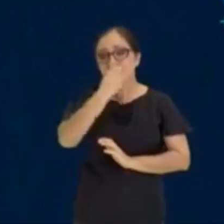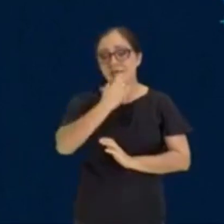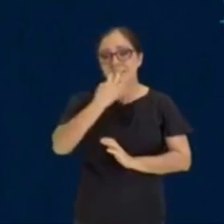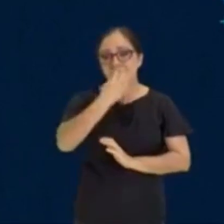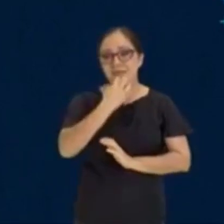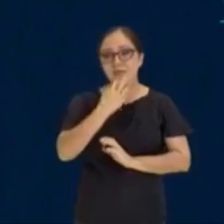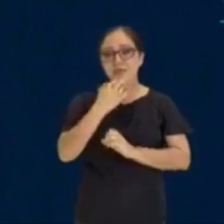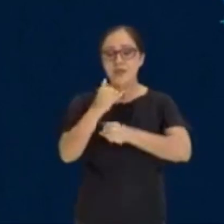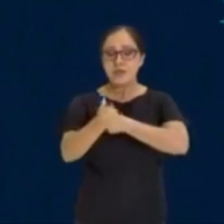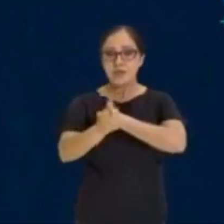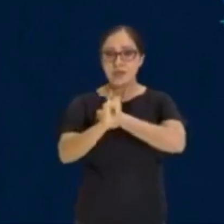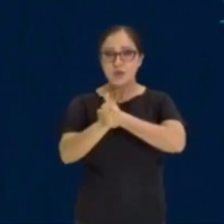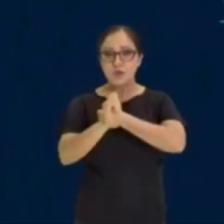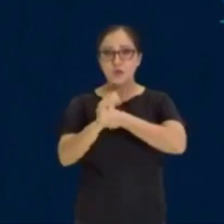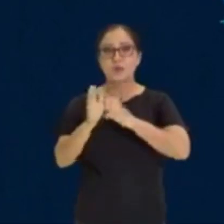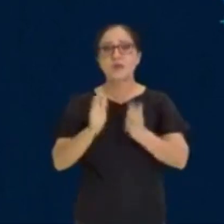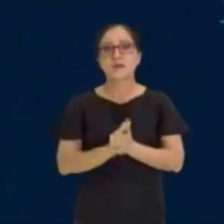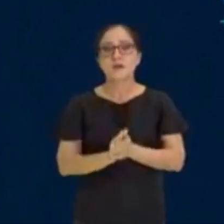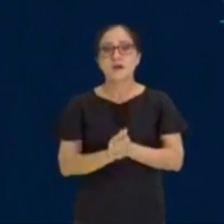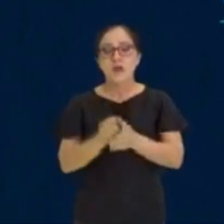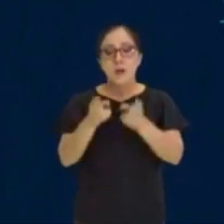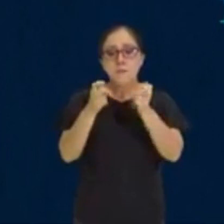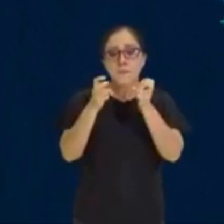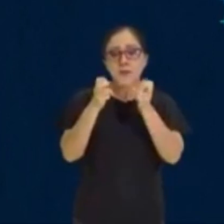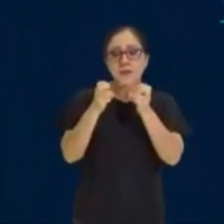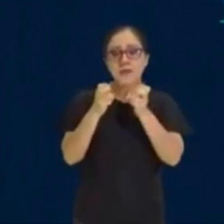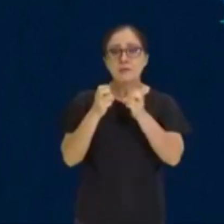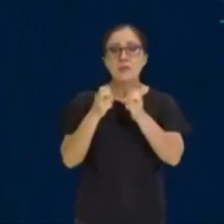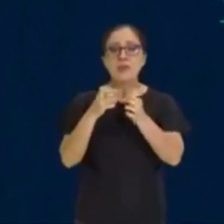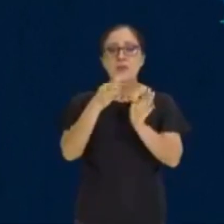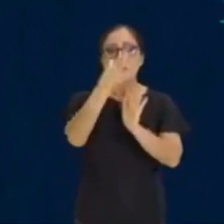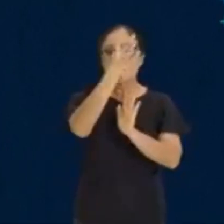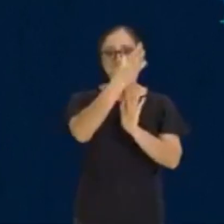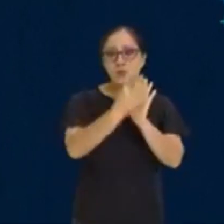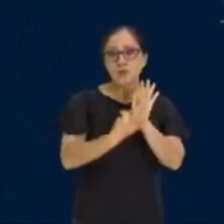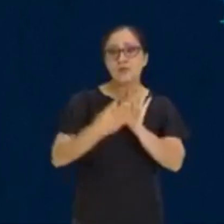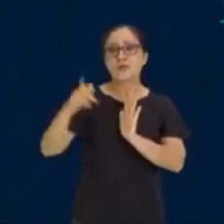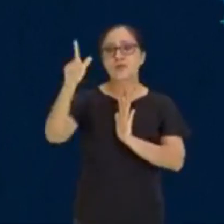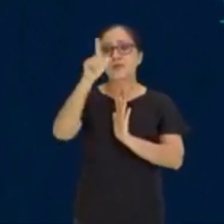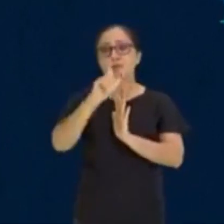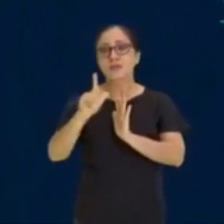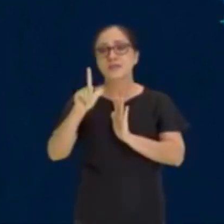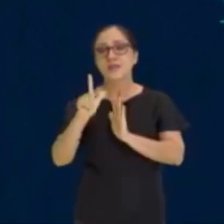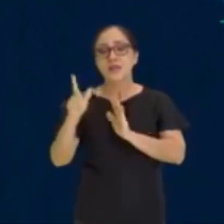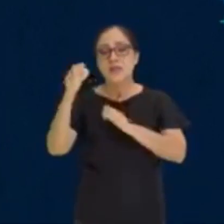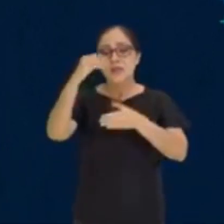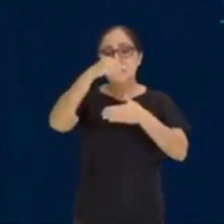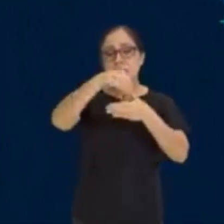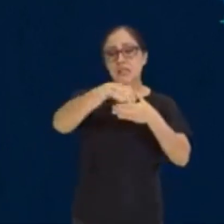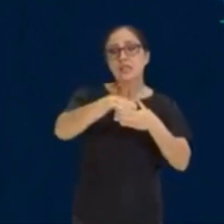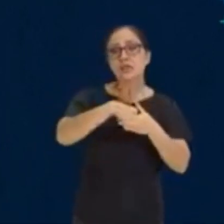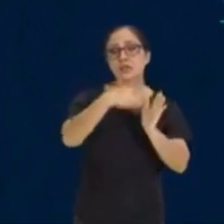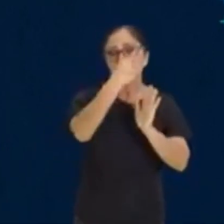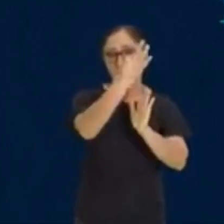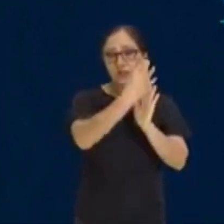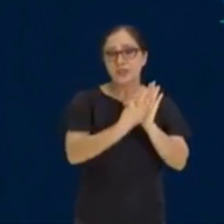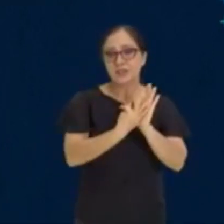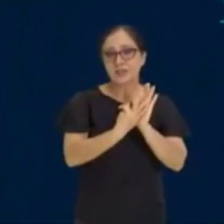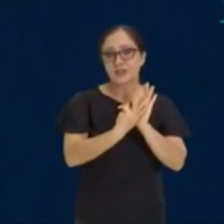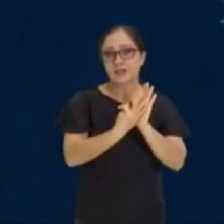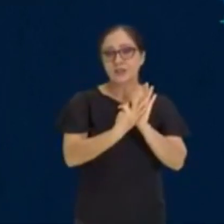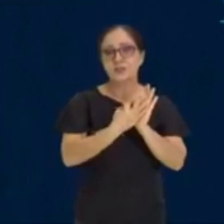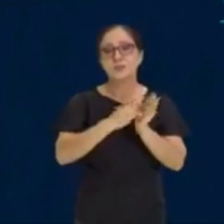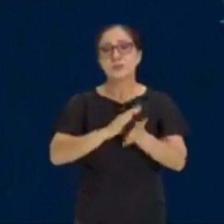social. Analisar em um texto literário as referências implícitas ou explícitas a outras